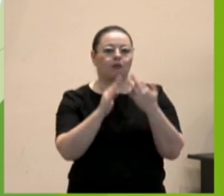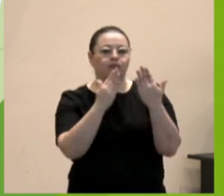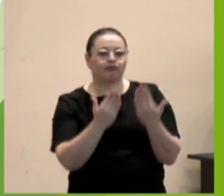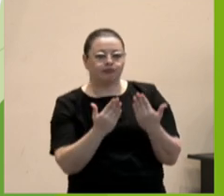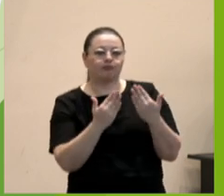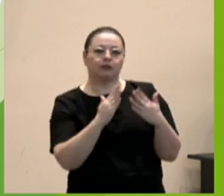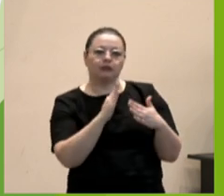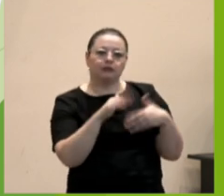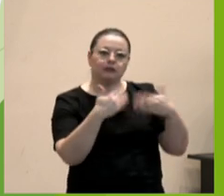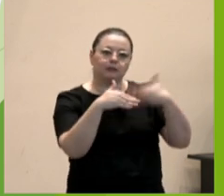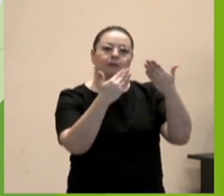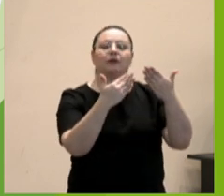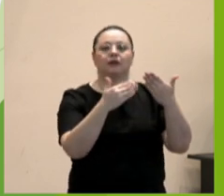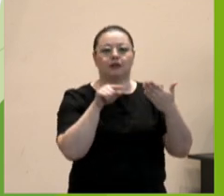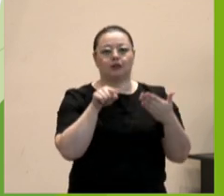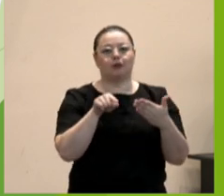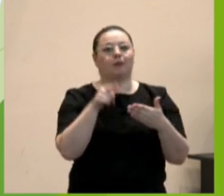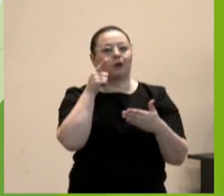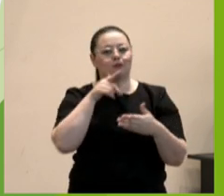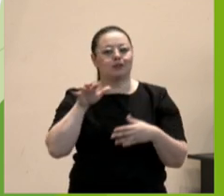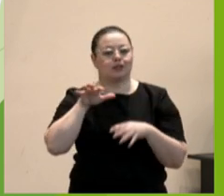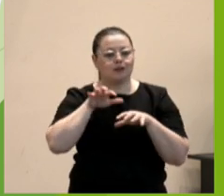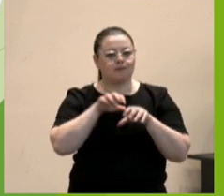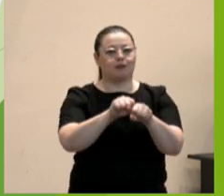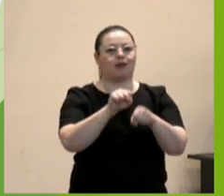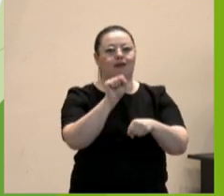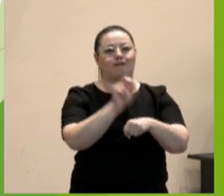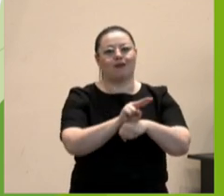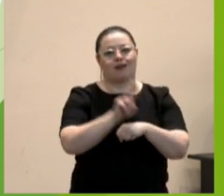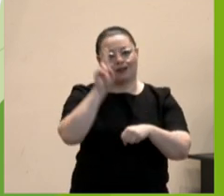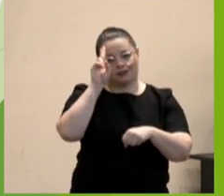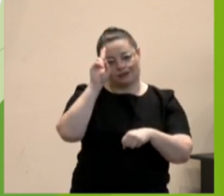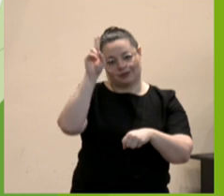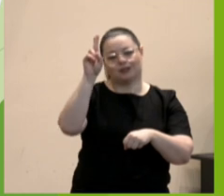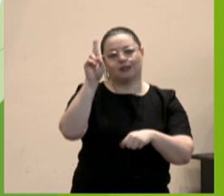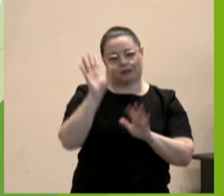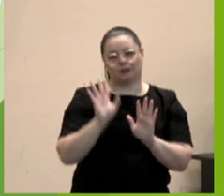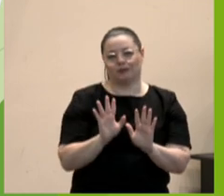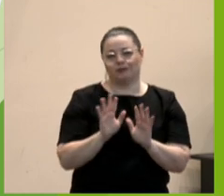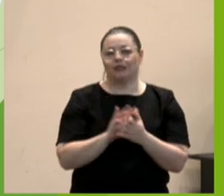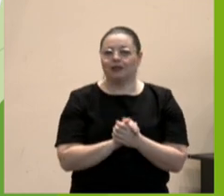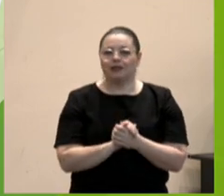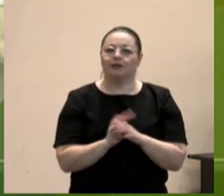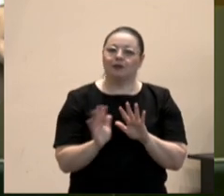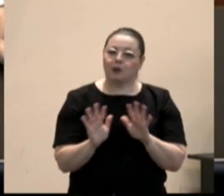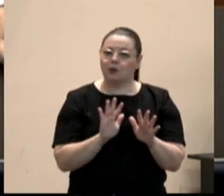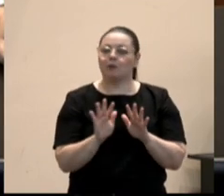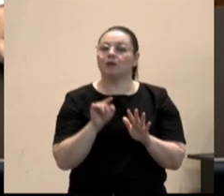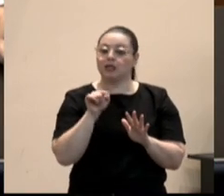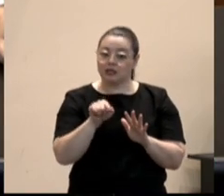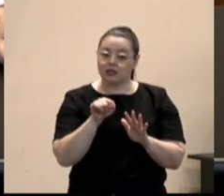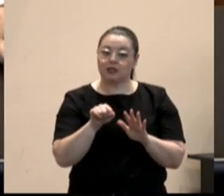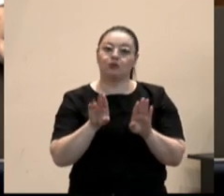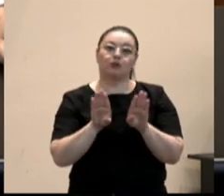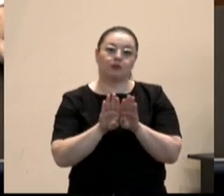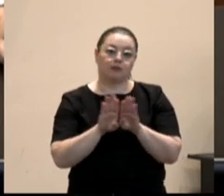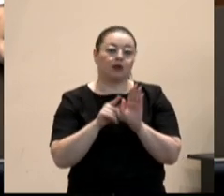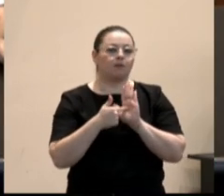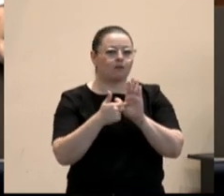como a forma de acesso ao cargo de direção, como sendo o recomendado. Isso, os dados do censo